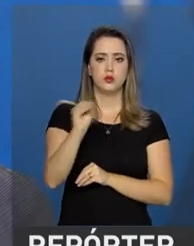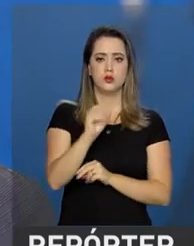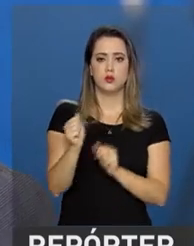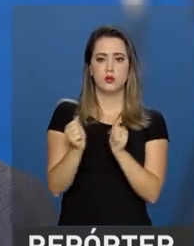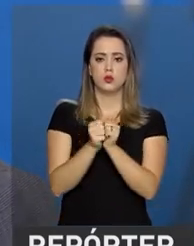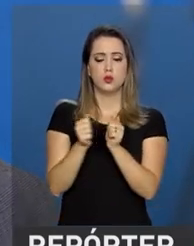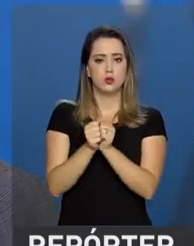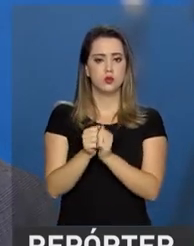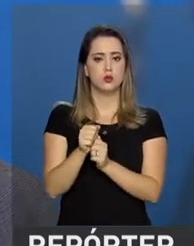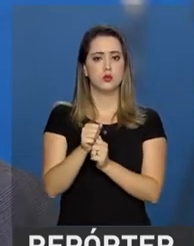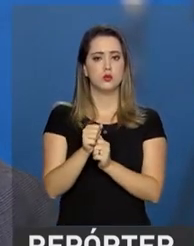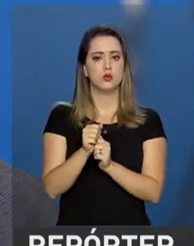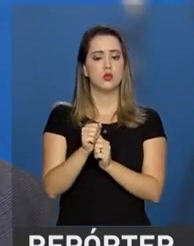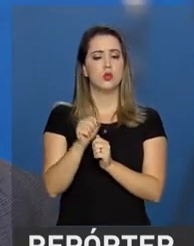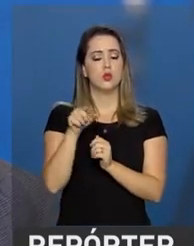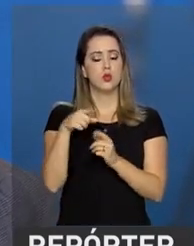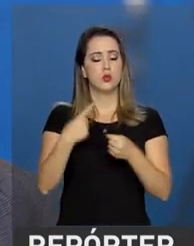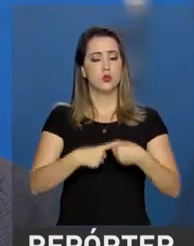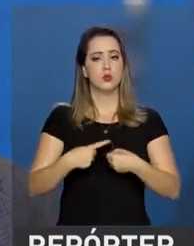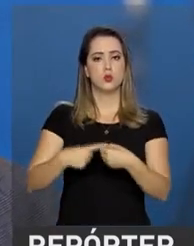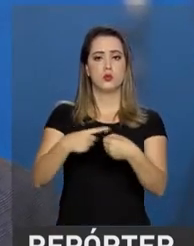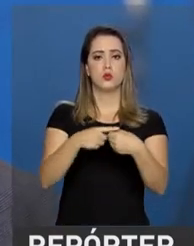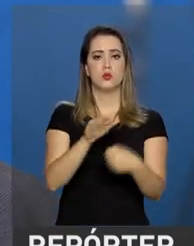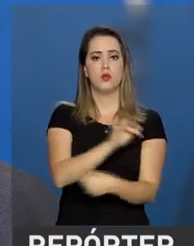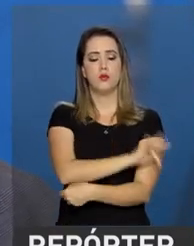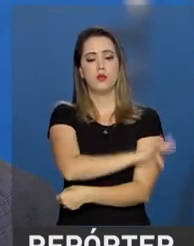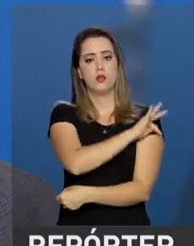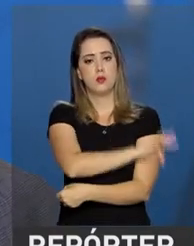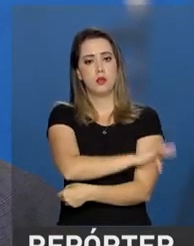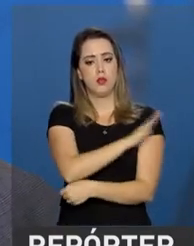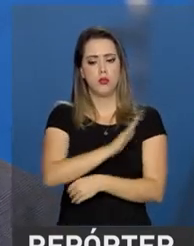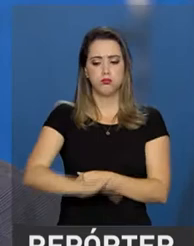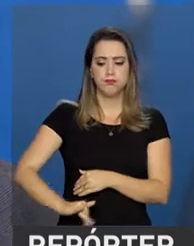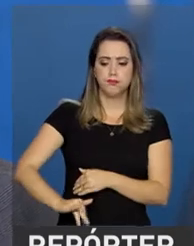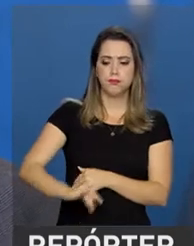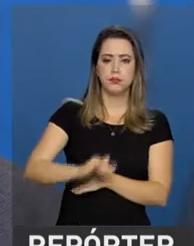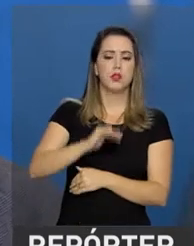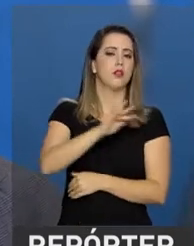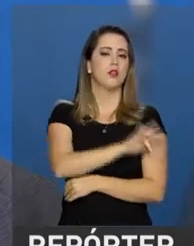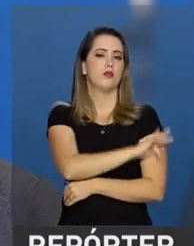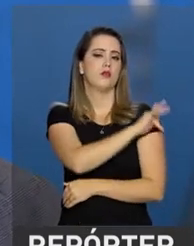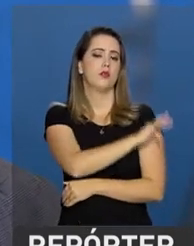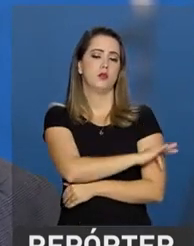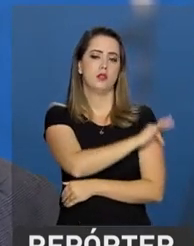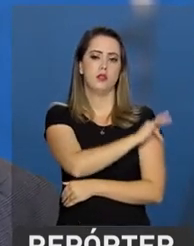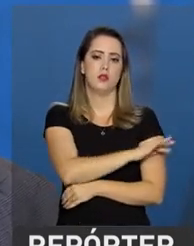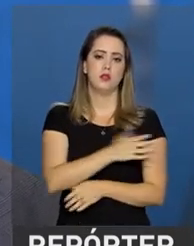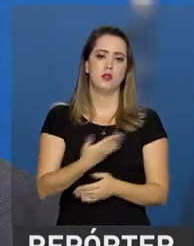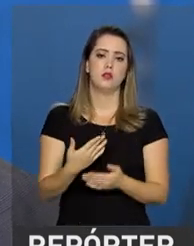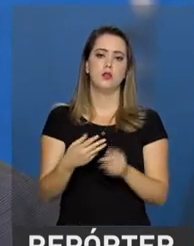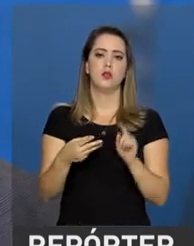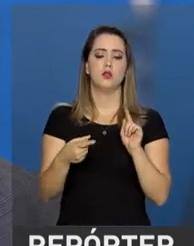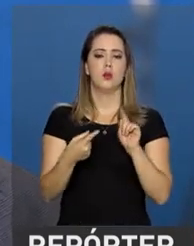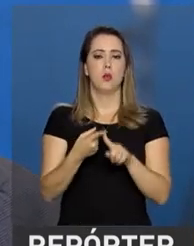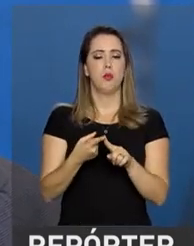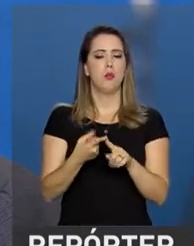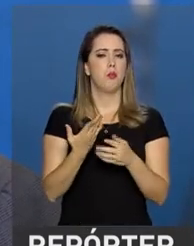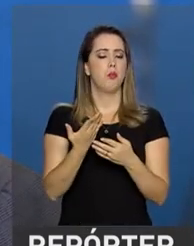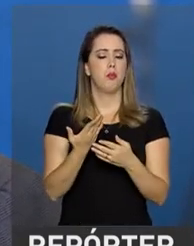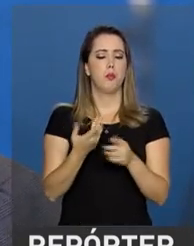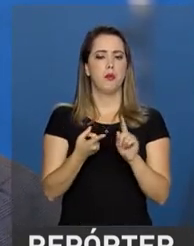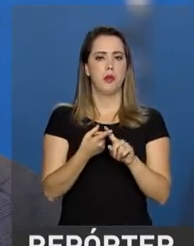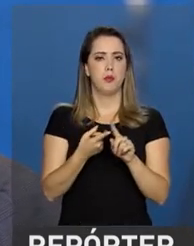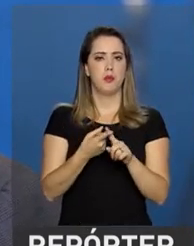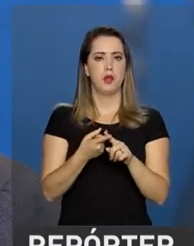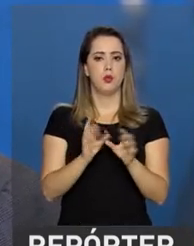com os municípios, desde a educação infantil, passando para o fundamental, e o primeiro ciclo do fundamental, o